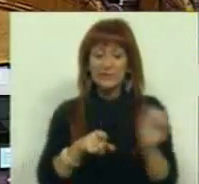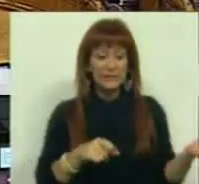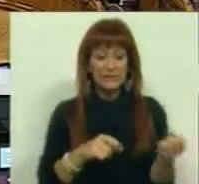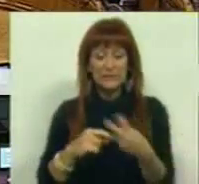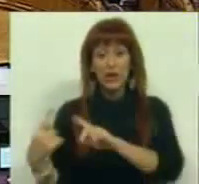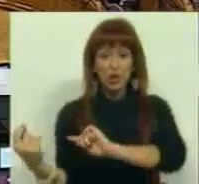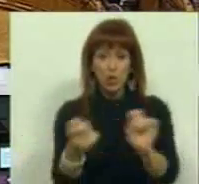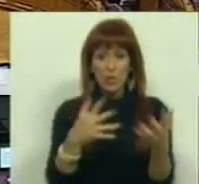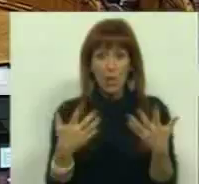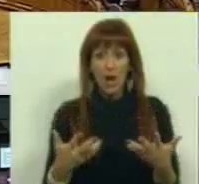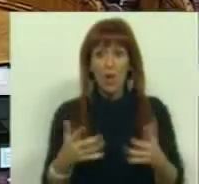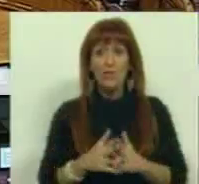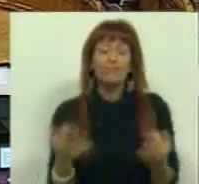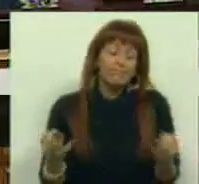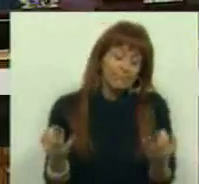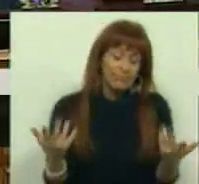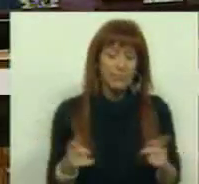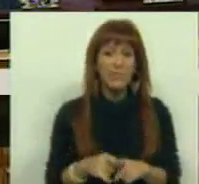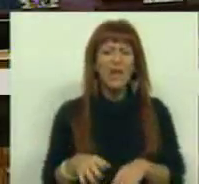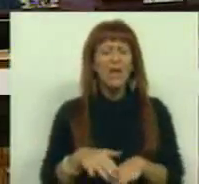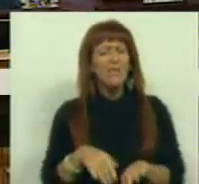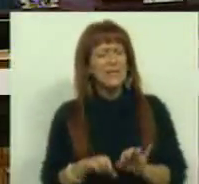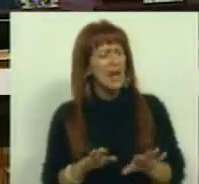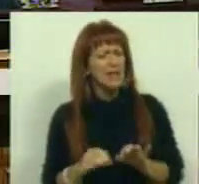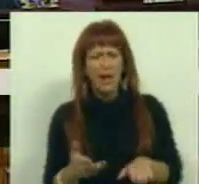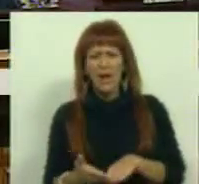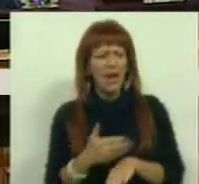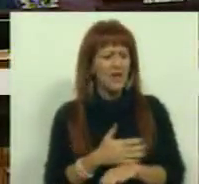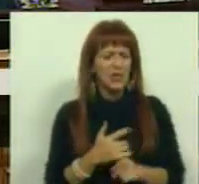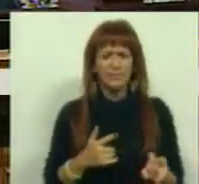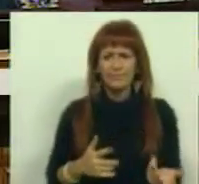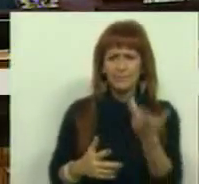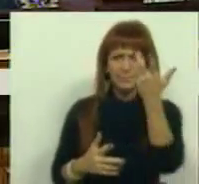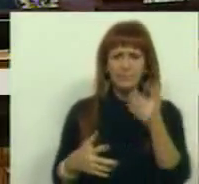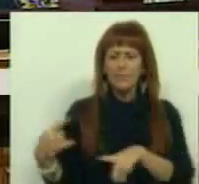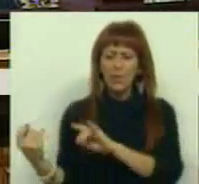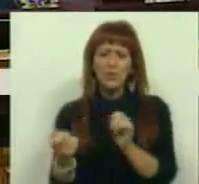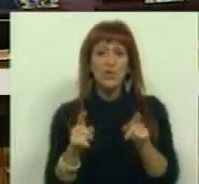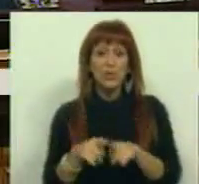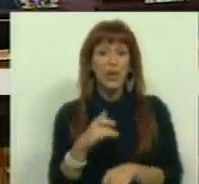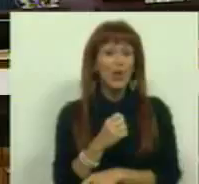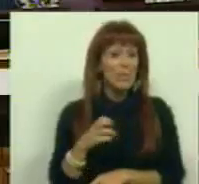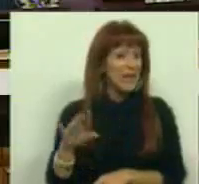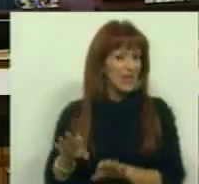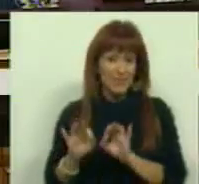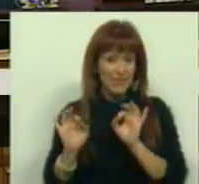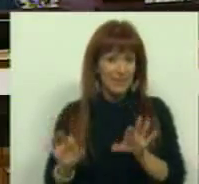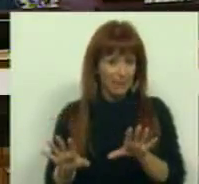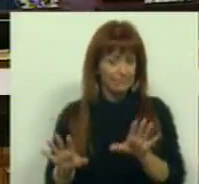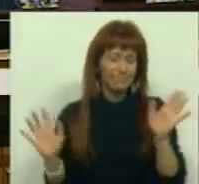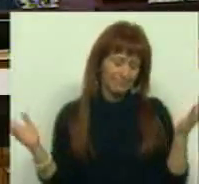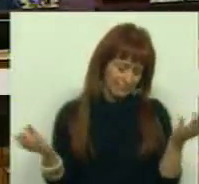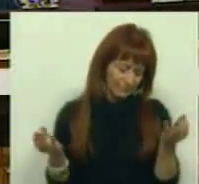em discussão, aliás, fazendo como fez quando da discussão em 2010.